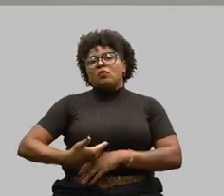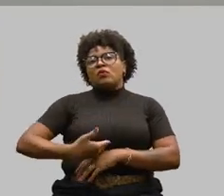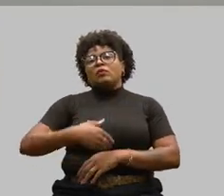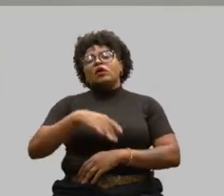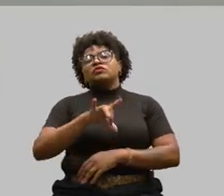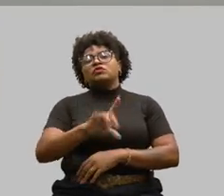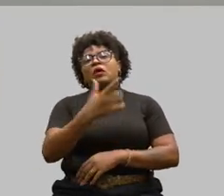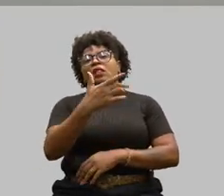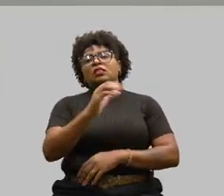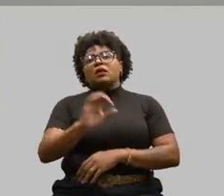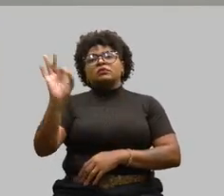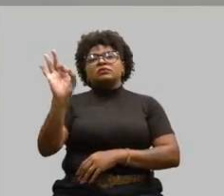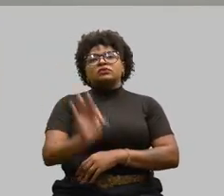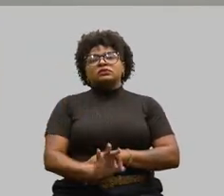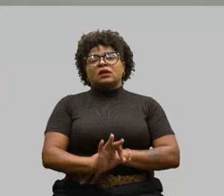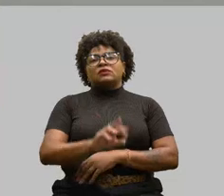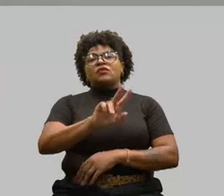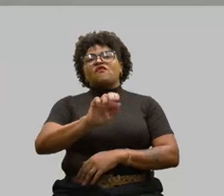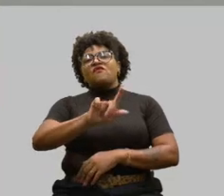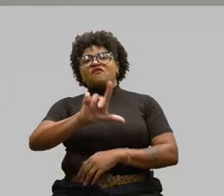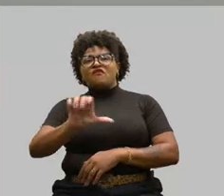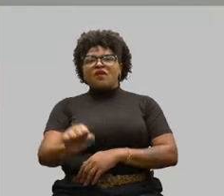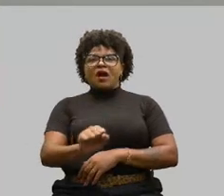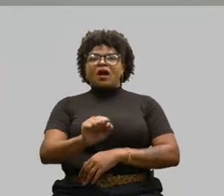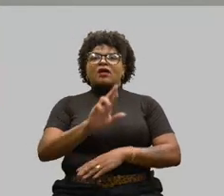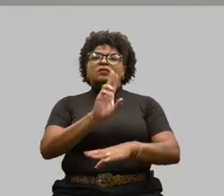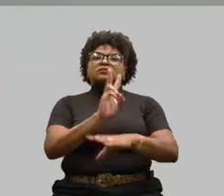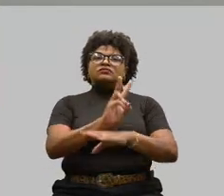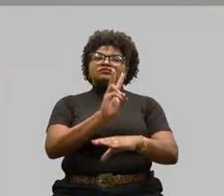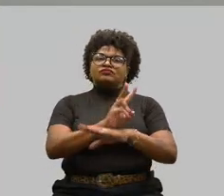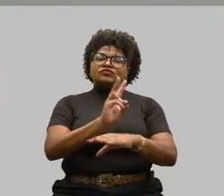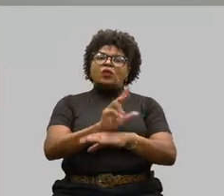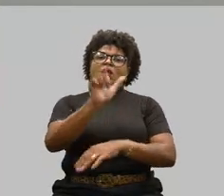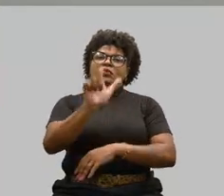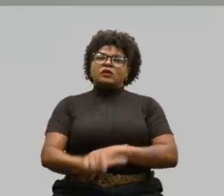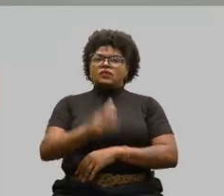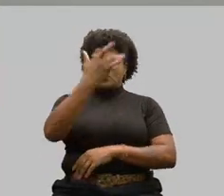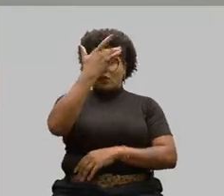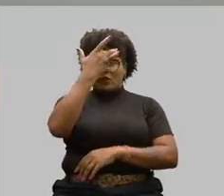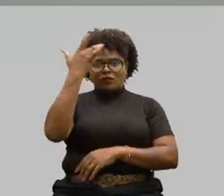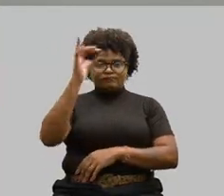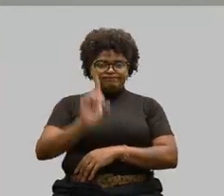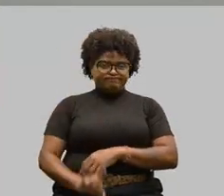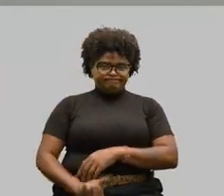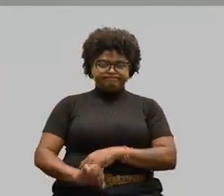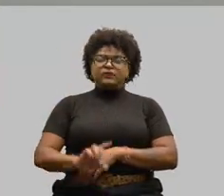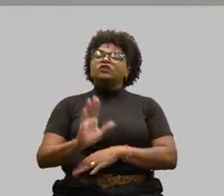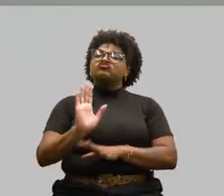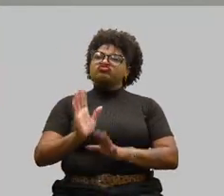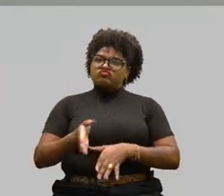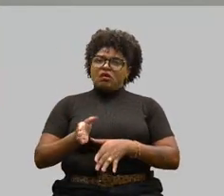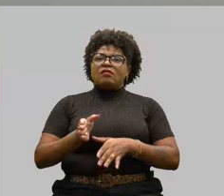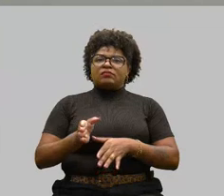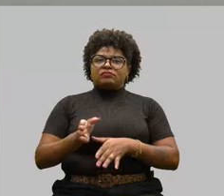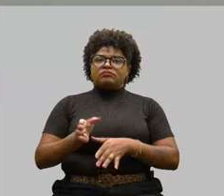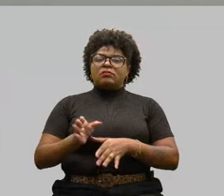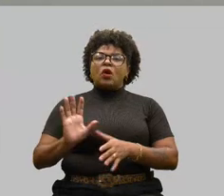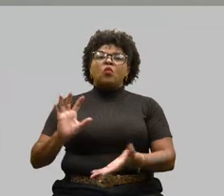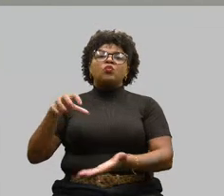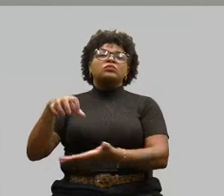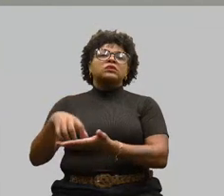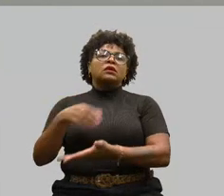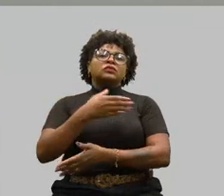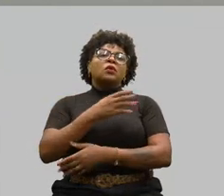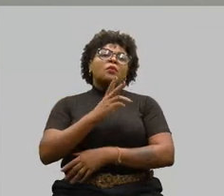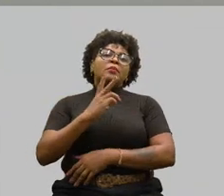das vagas reservadas para as pessoas com deficiência foram ocupadas enquanto o setor privado